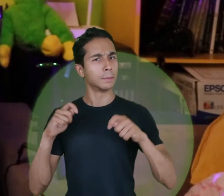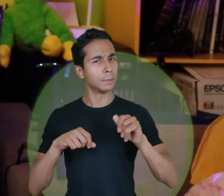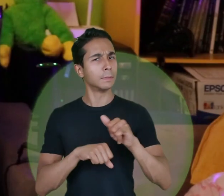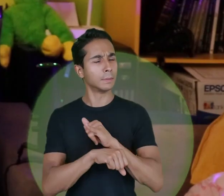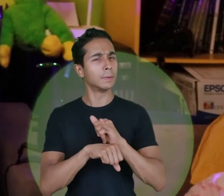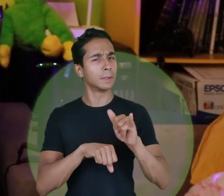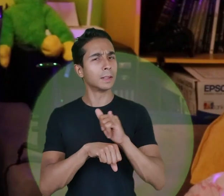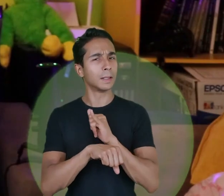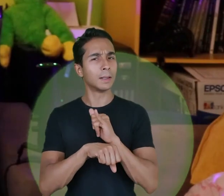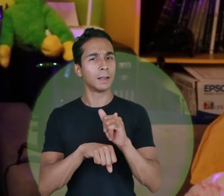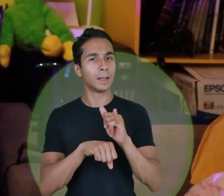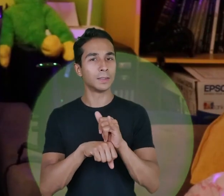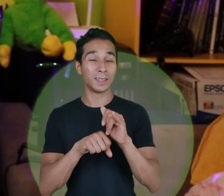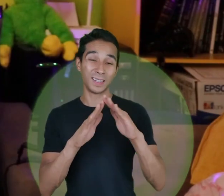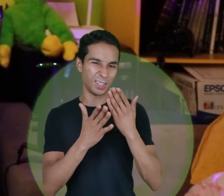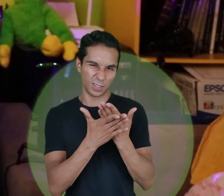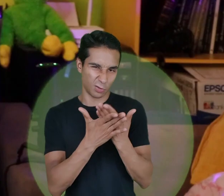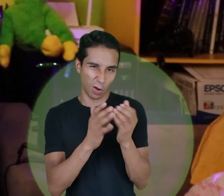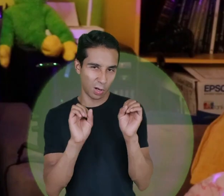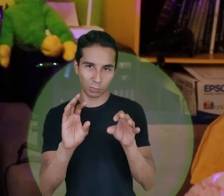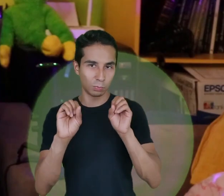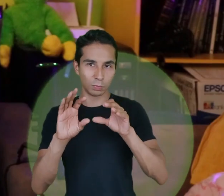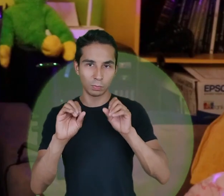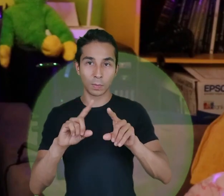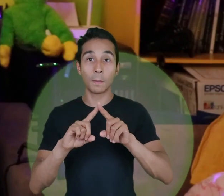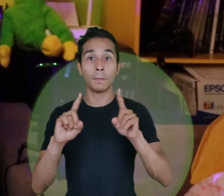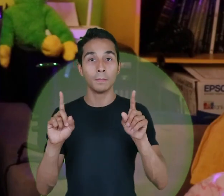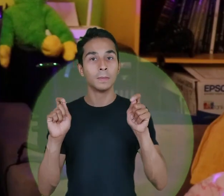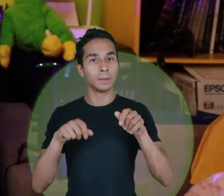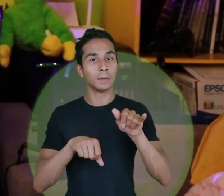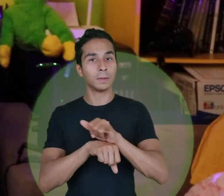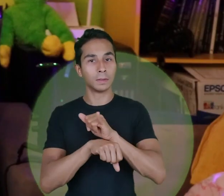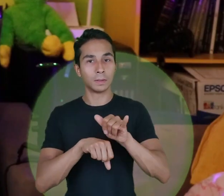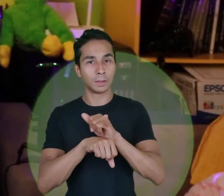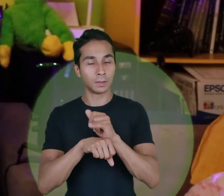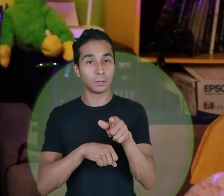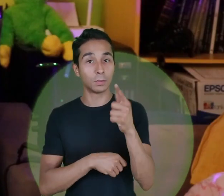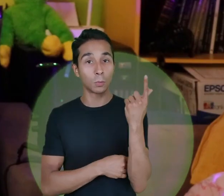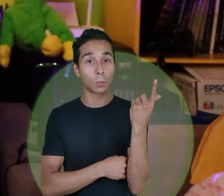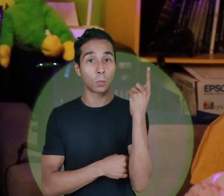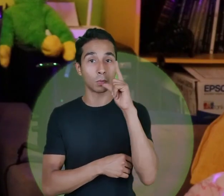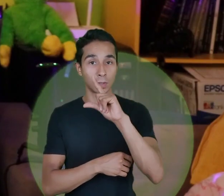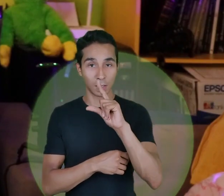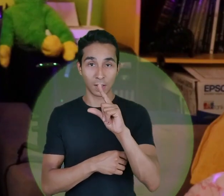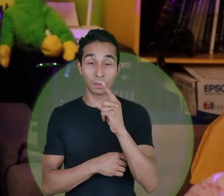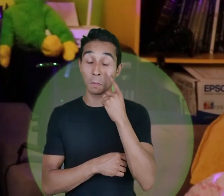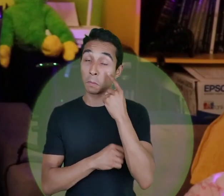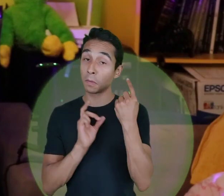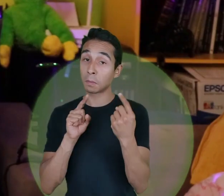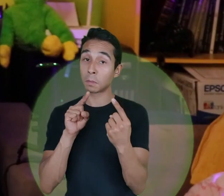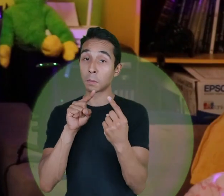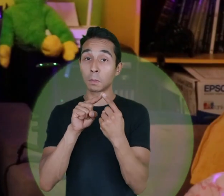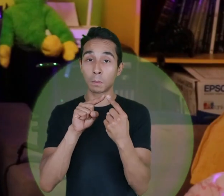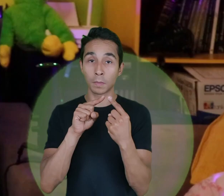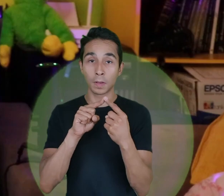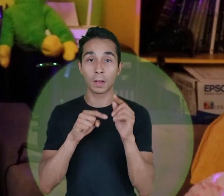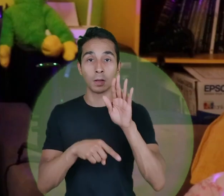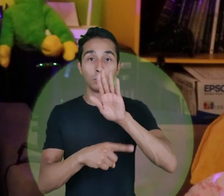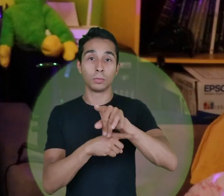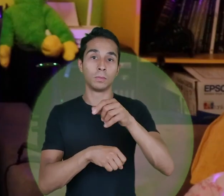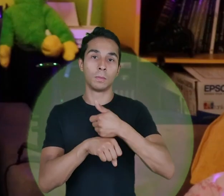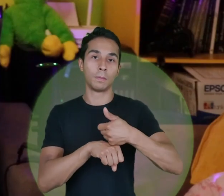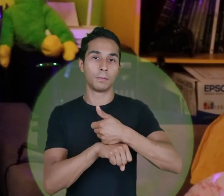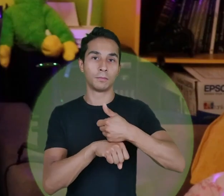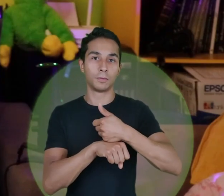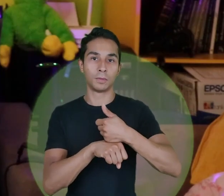mecanismos aí que a gente muitas vezes não vai aprender na escola, como eu já disse, mas que você pode estudar e ver se isso pode se encaixar para você nesse momento, para